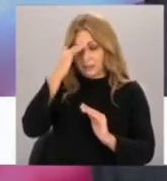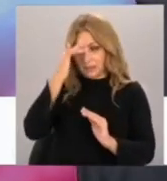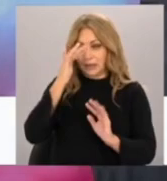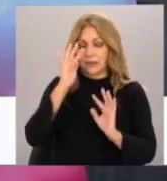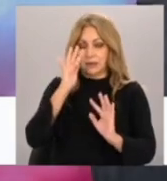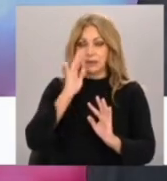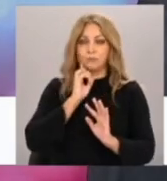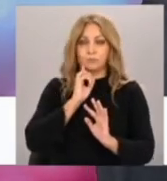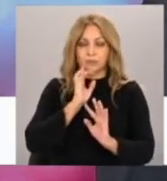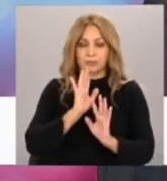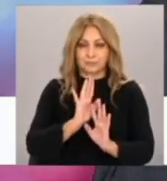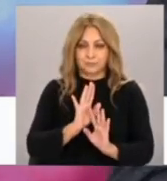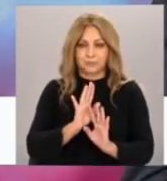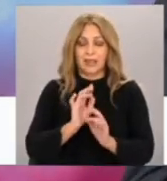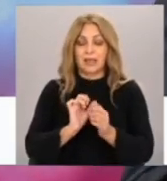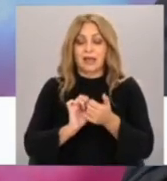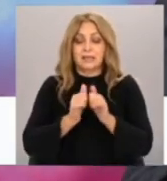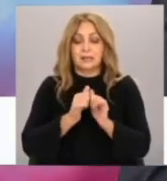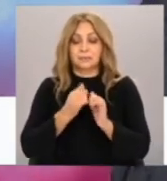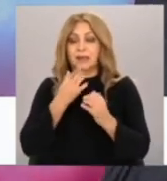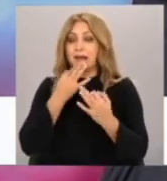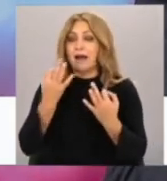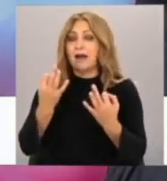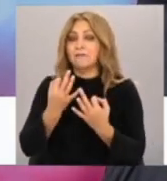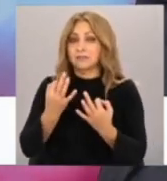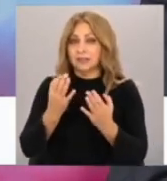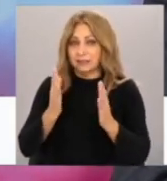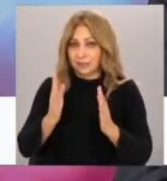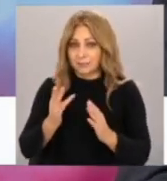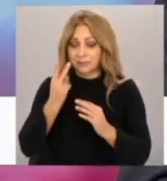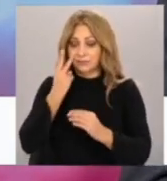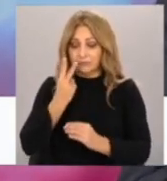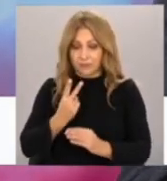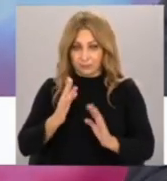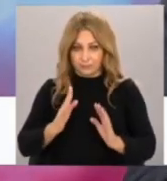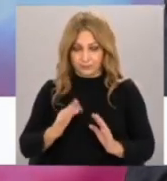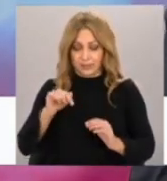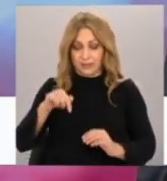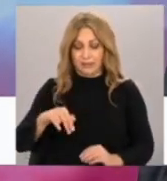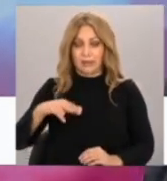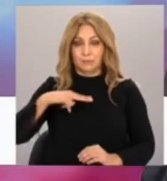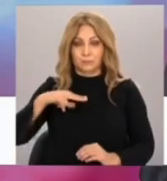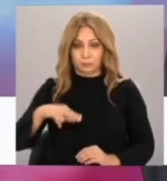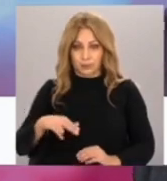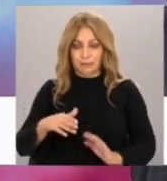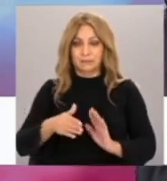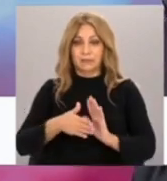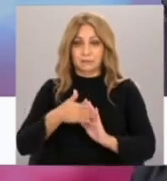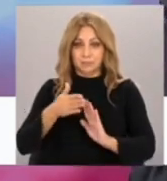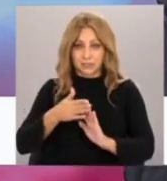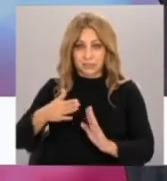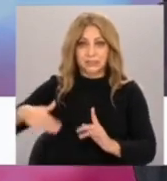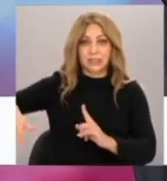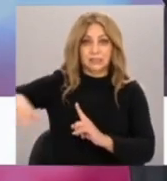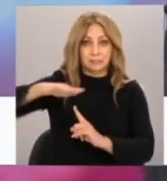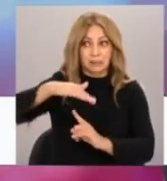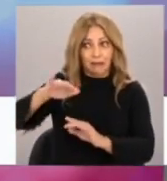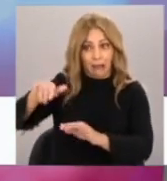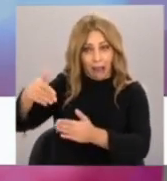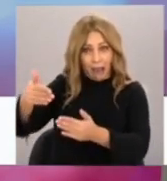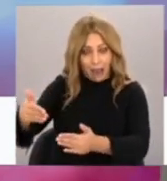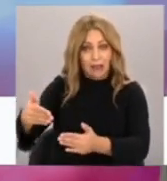importante ela tem que ser a realidade que temos à nossa frente e para Portugal essa realidade do mesmo gerenciar climático é que está aí e em Portugal